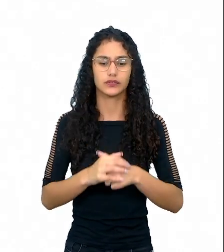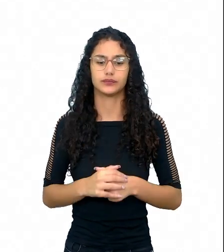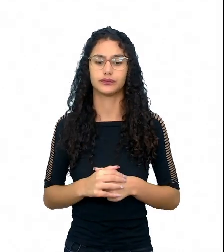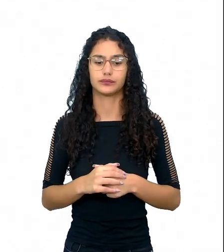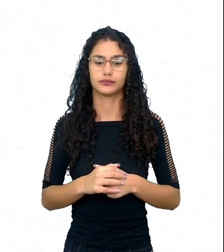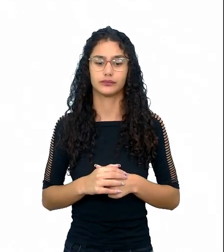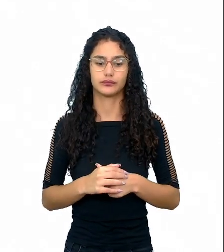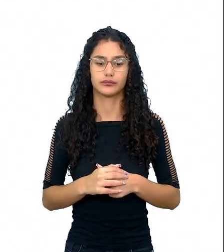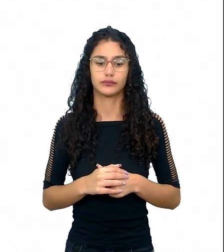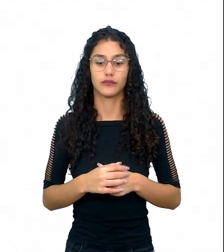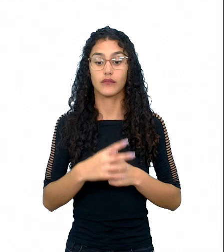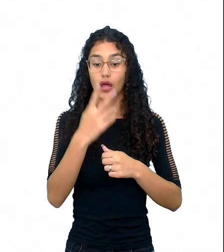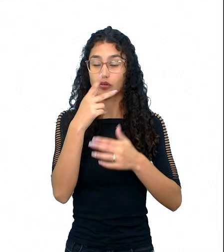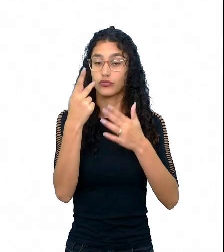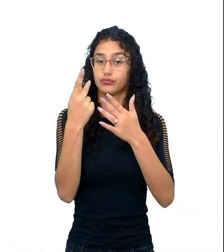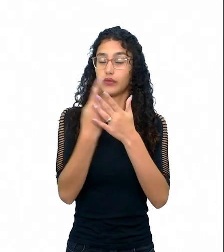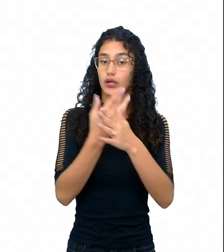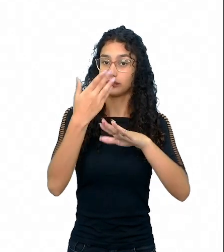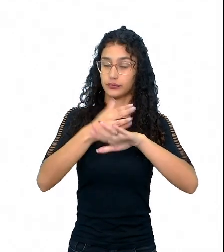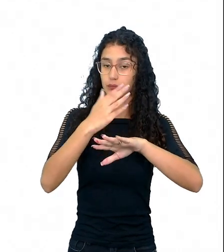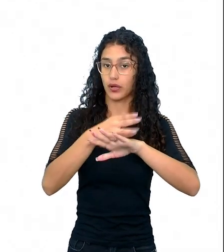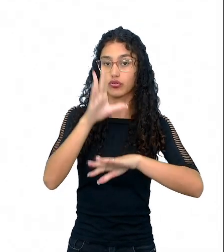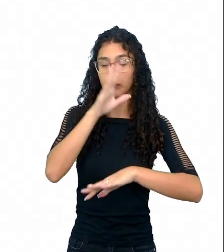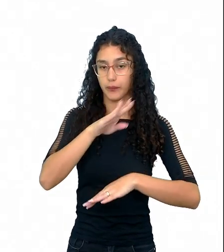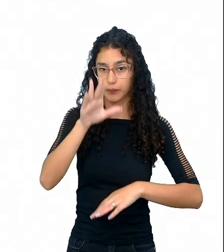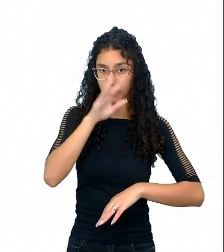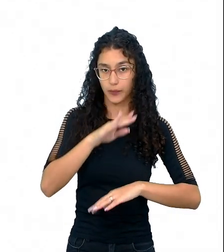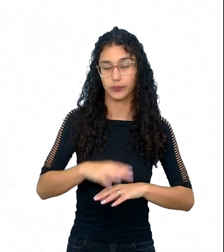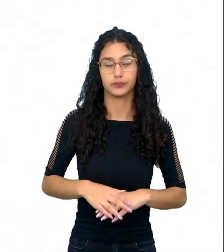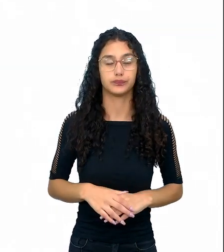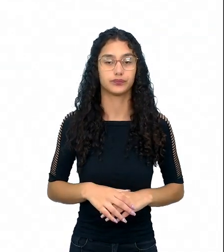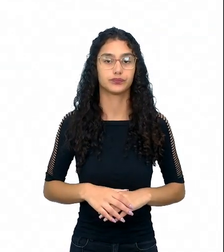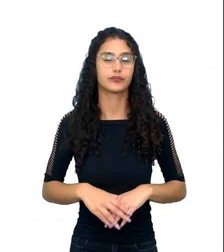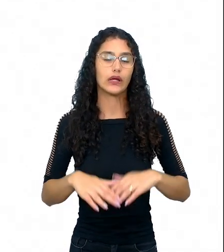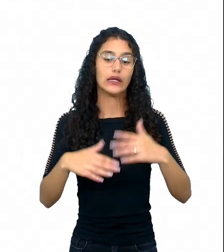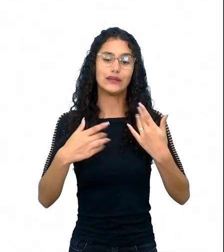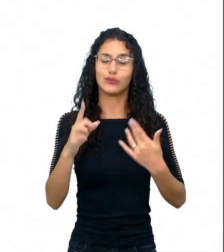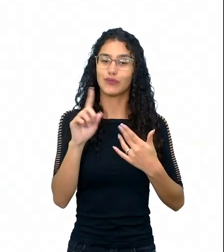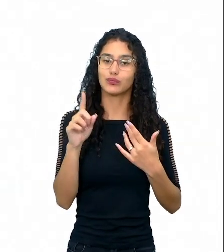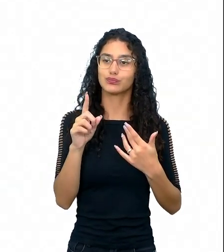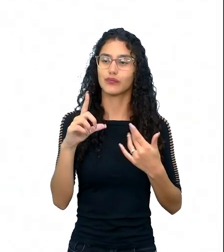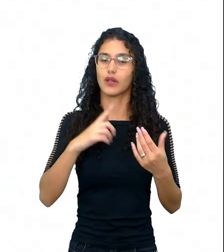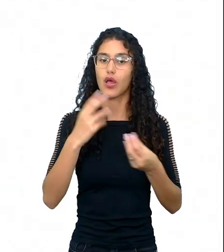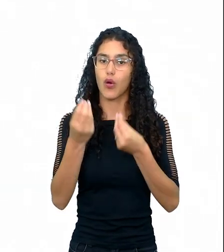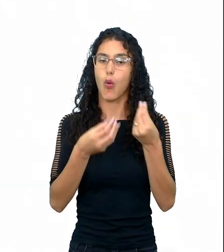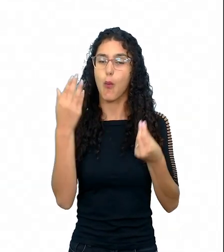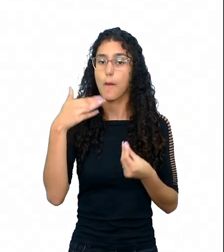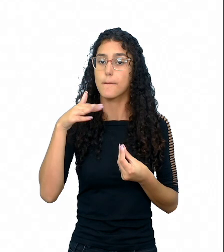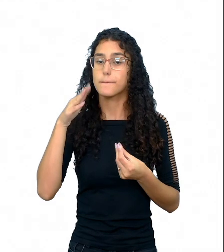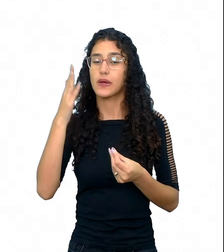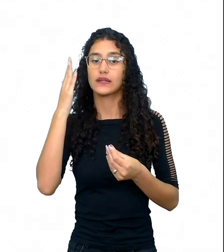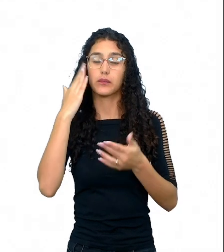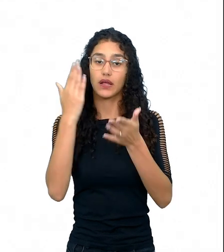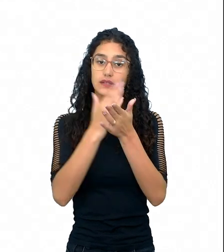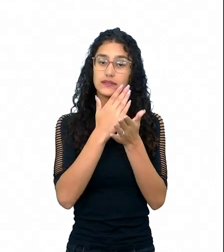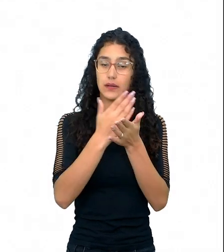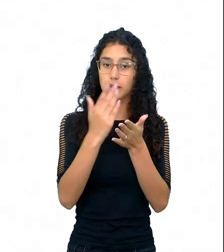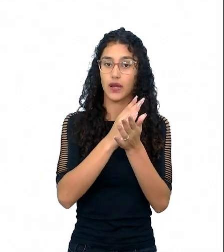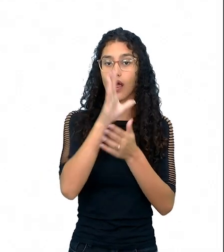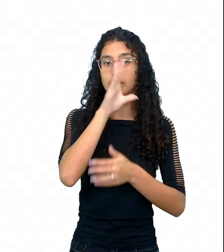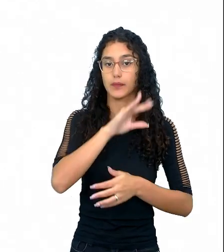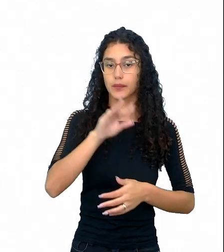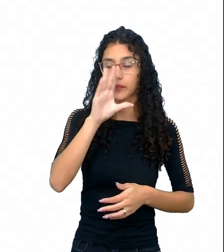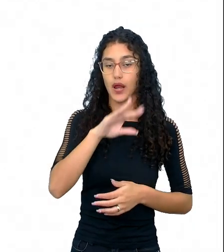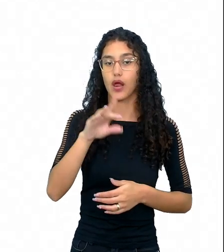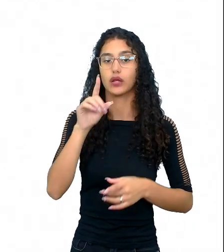imbrincado nas práticas orais, né? Então, não se concebe mais, né, separar a